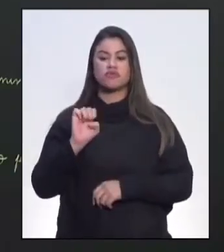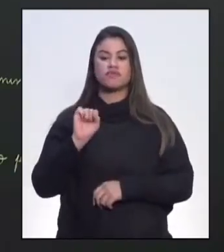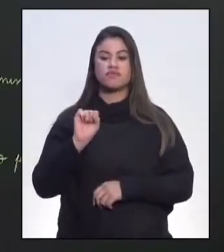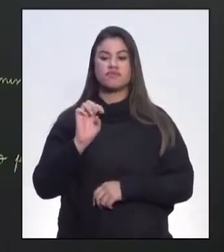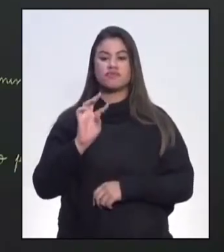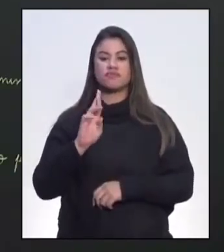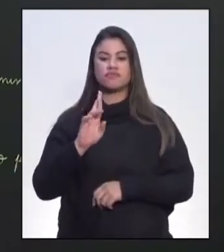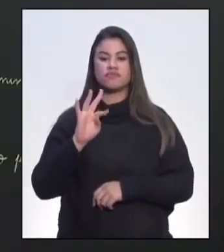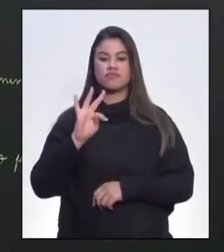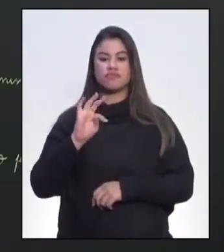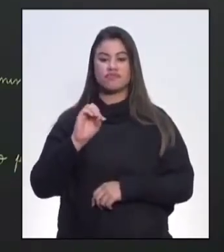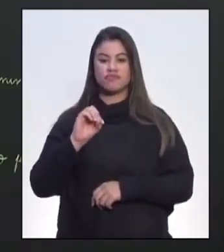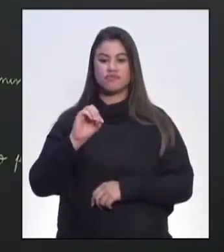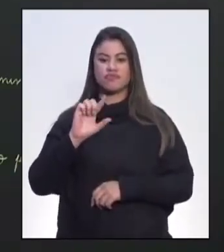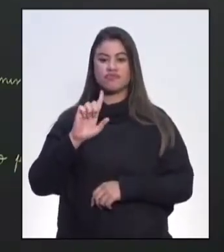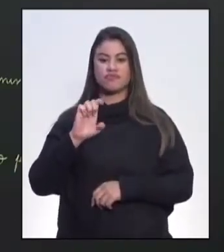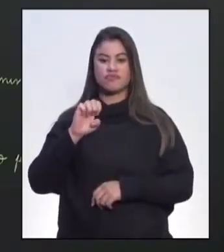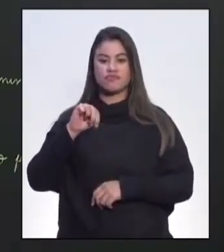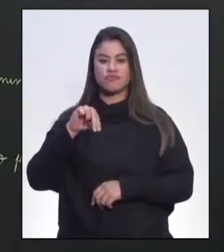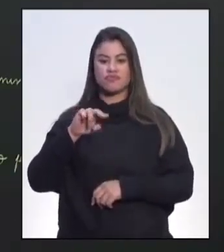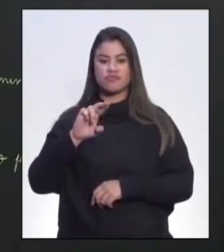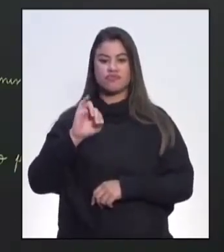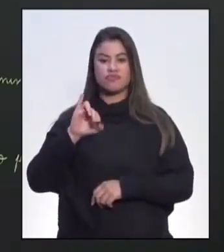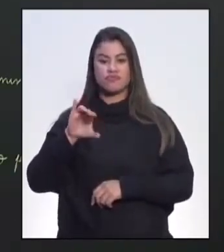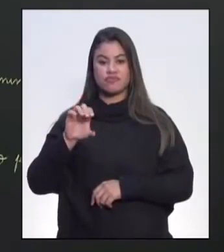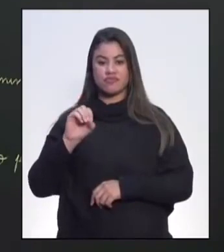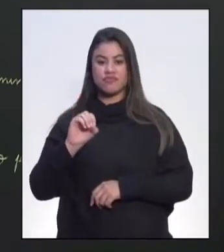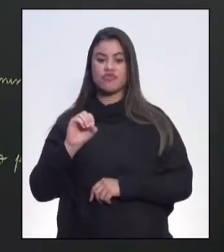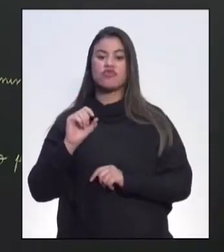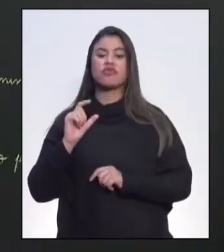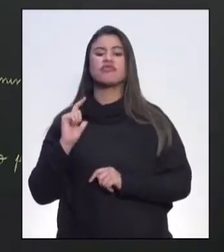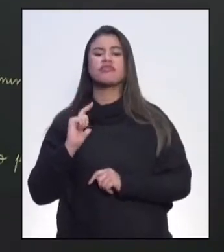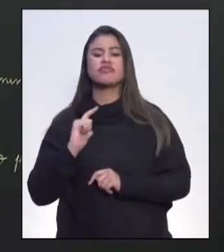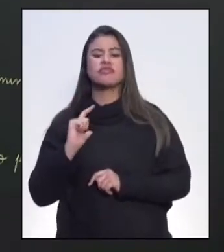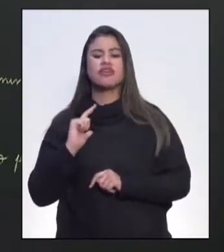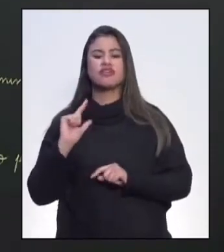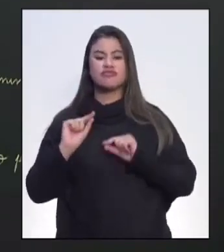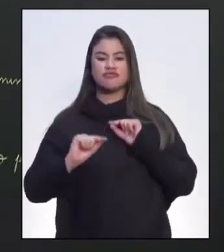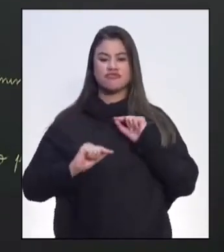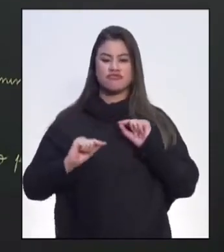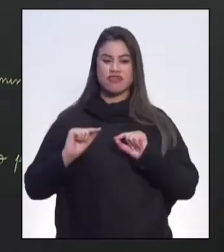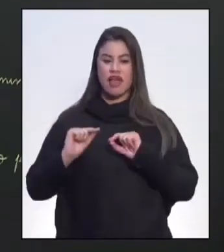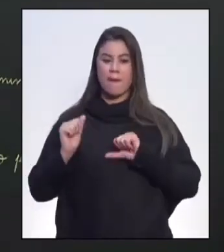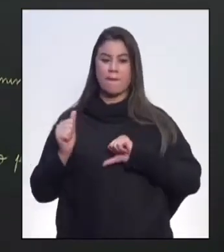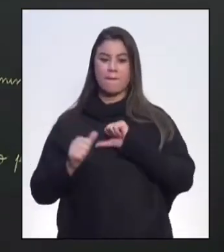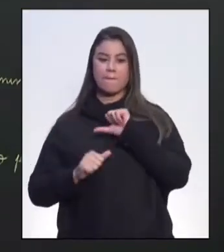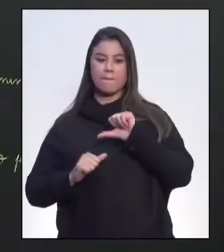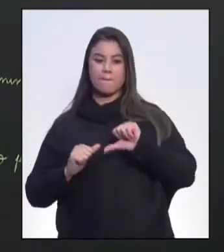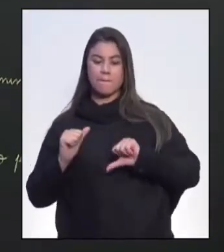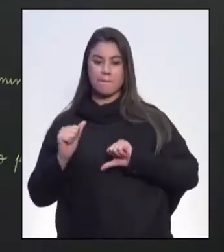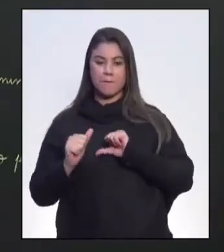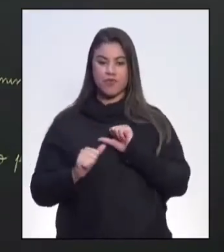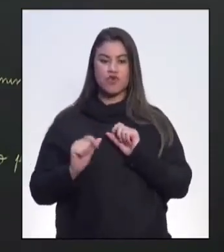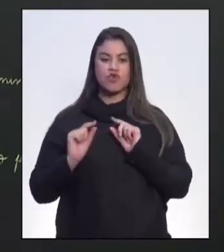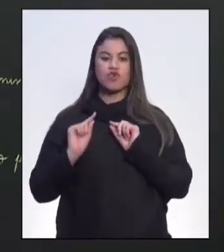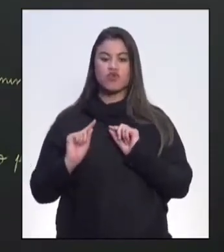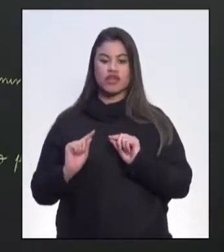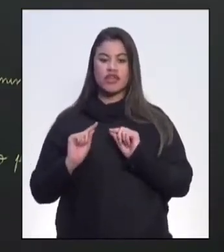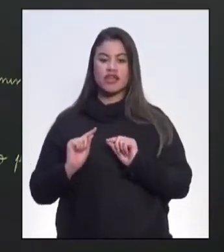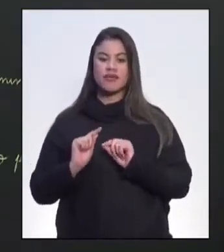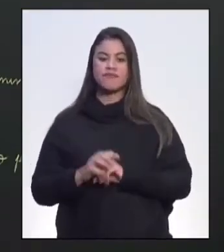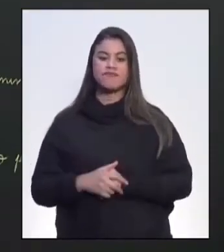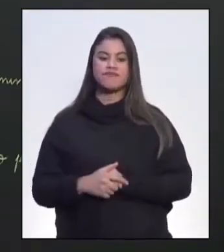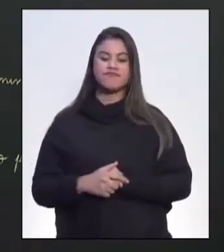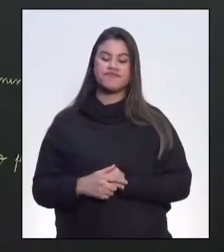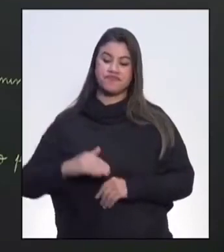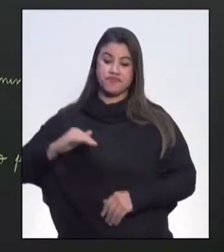O estrogênio, ou estrógeno, ele causa uma primeira percepção, uma mudança perceptível nesse corpo, tanto a